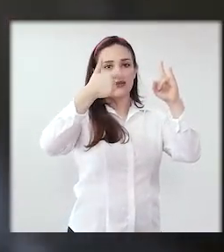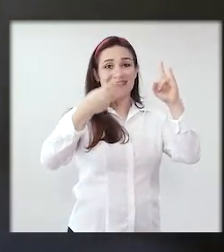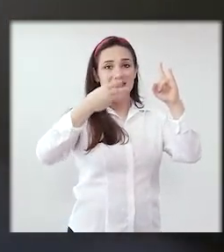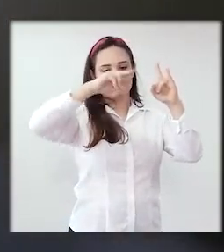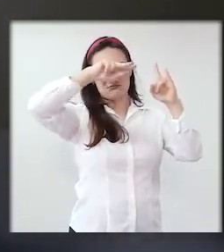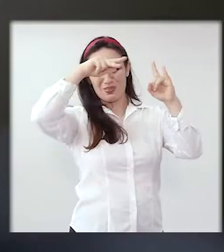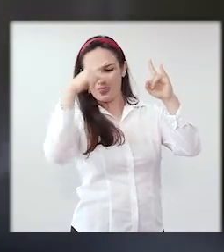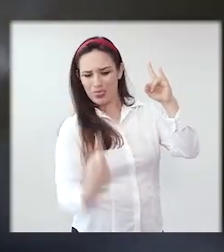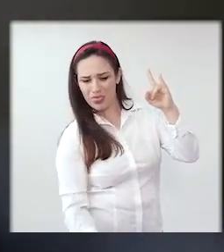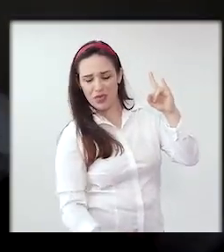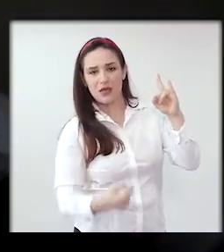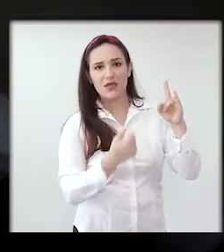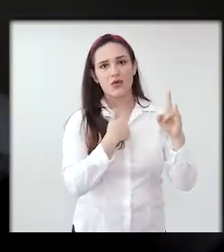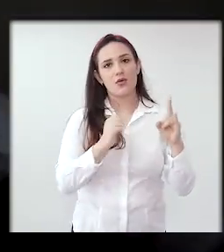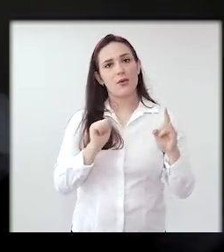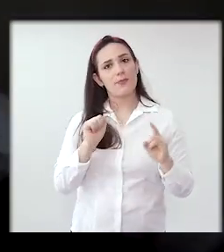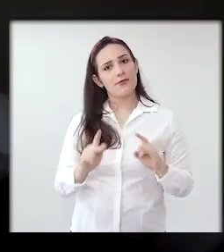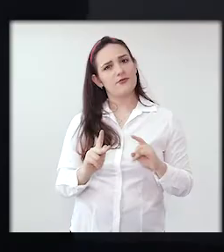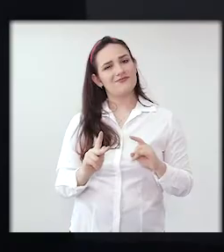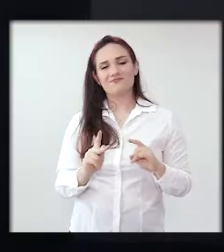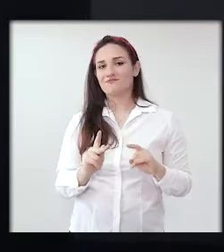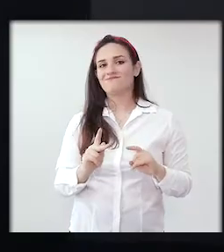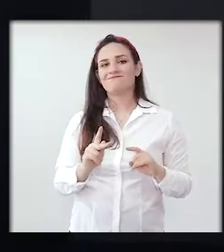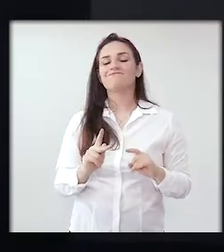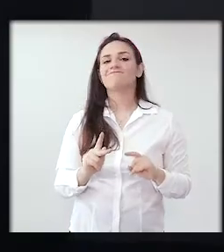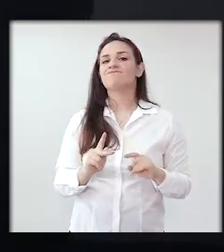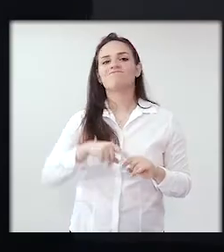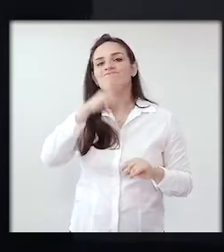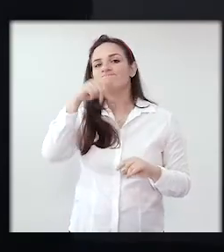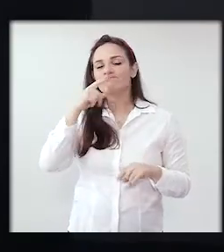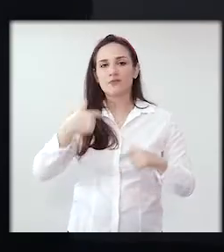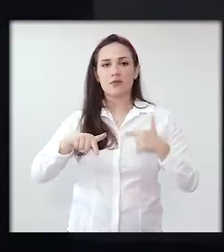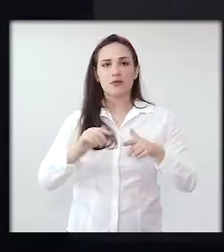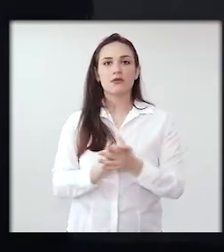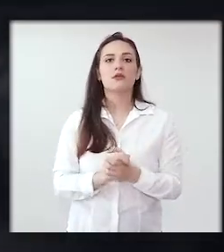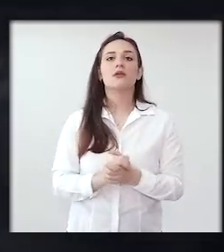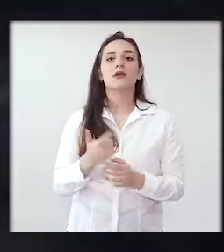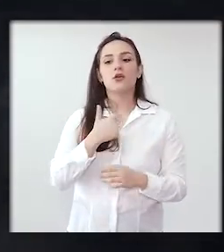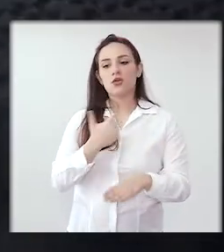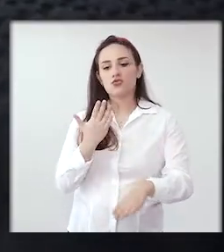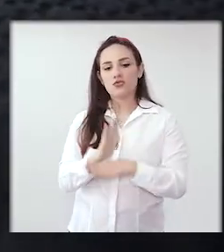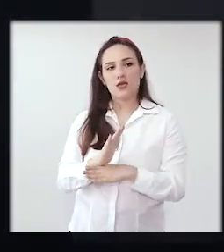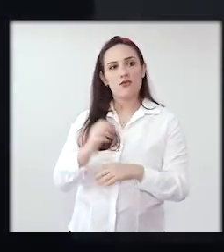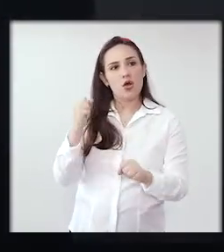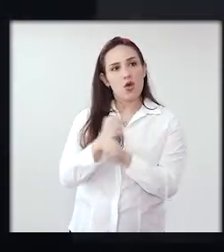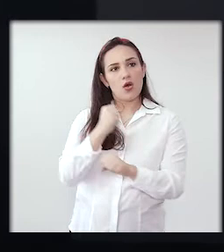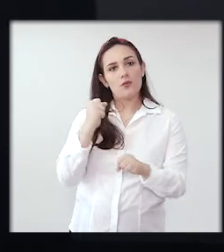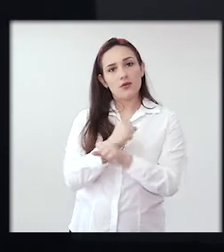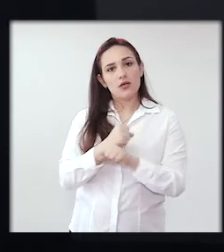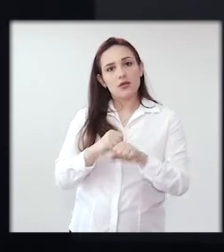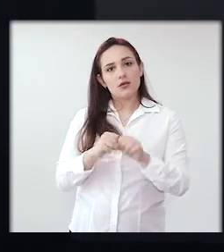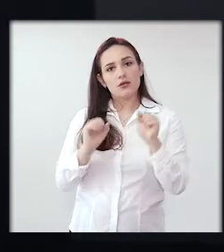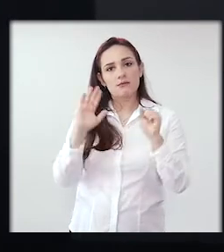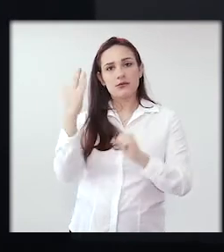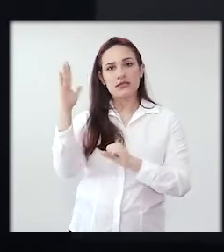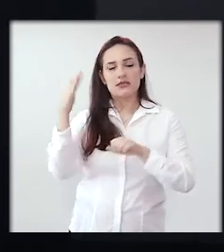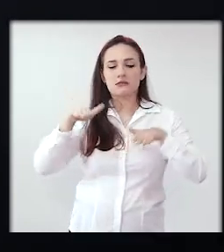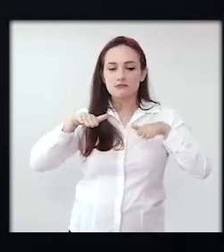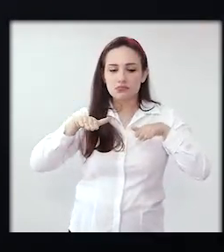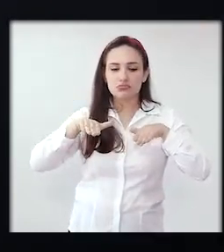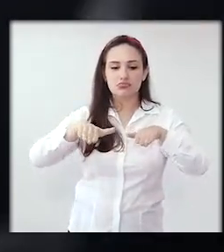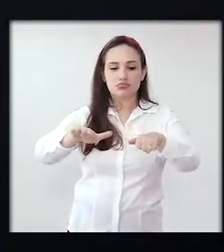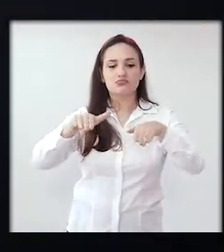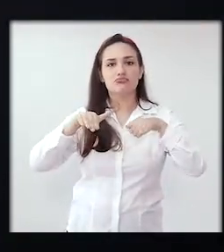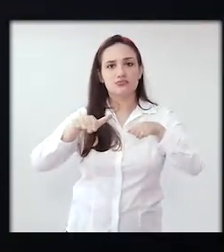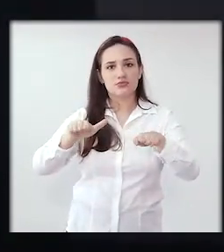eu estou aposentado por invalidez. Eu era ajudante carpinteiro. Um dia numa obra tropecei numa pá,